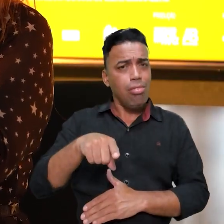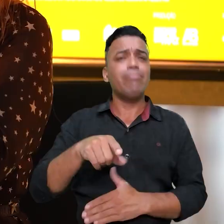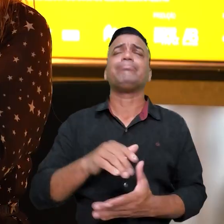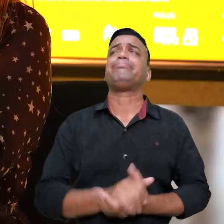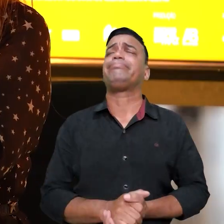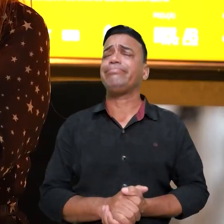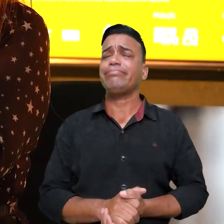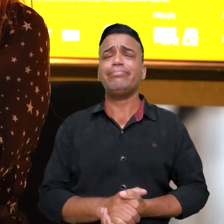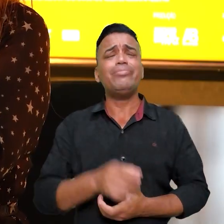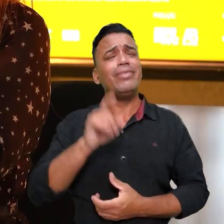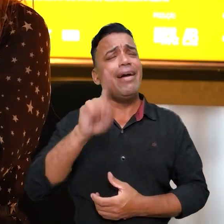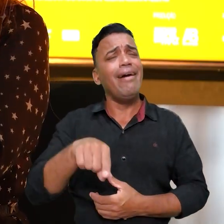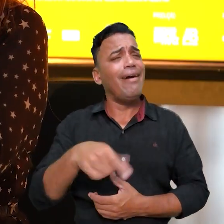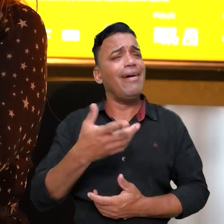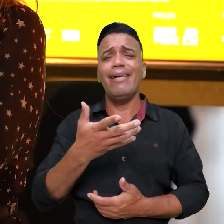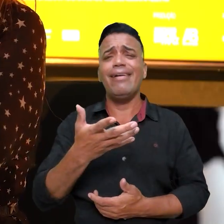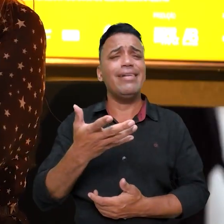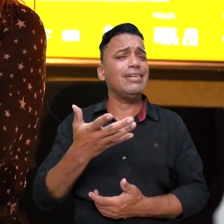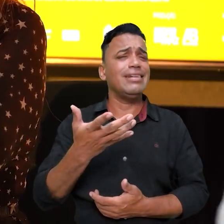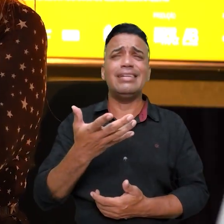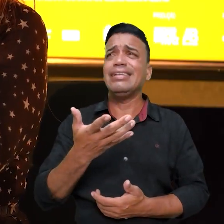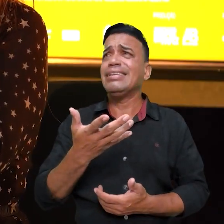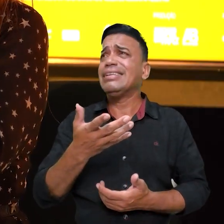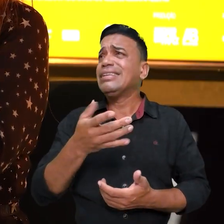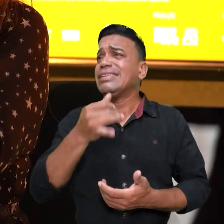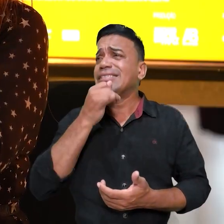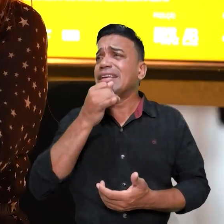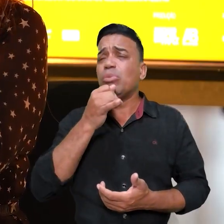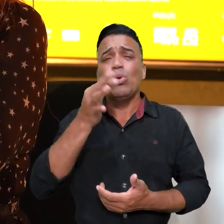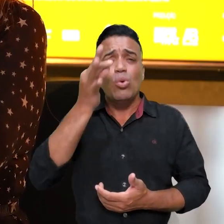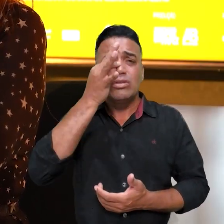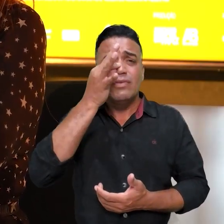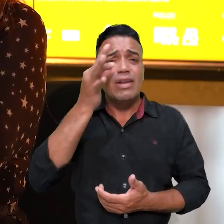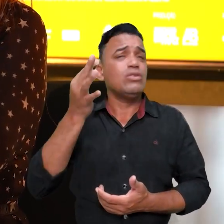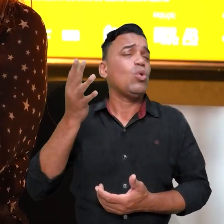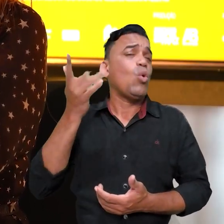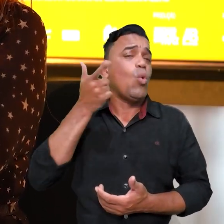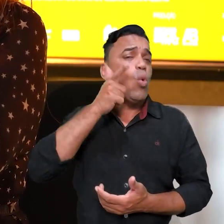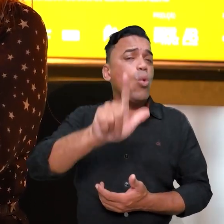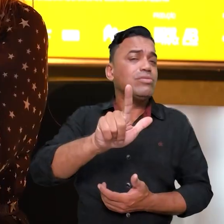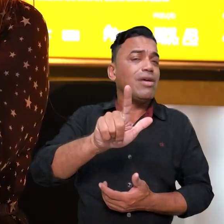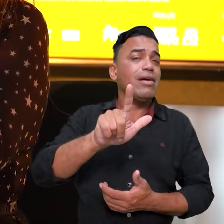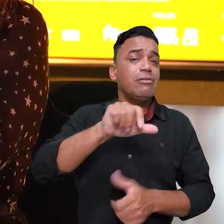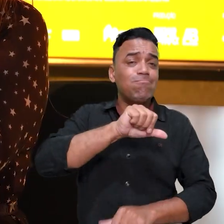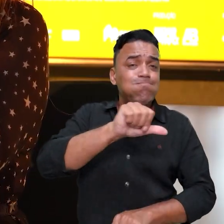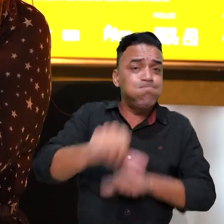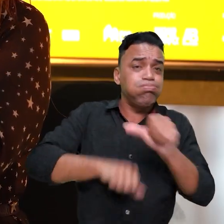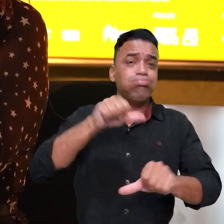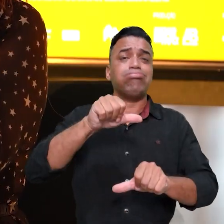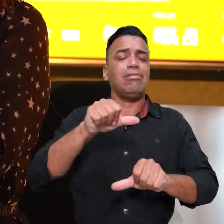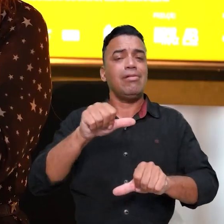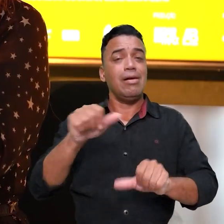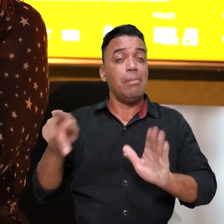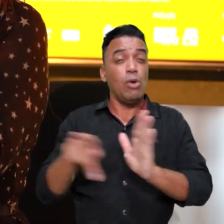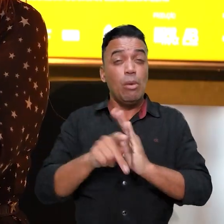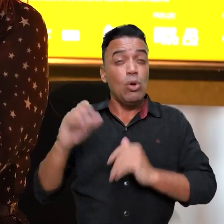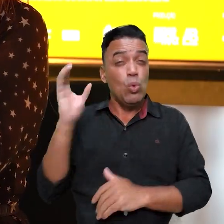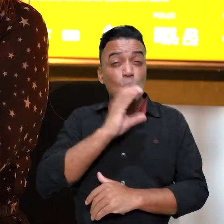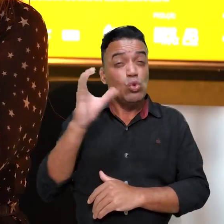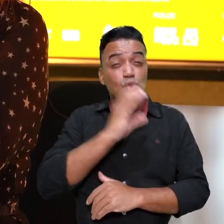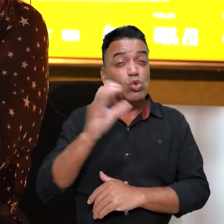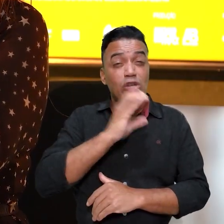isso é muito palpável no poema. Ela consegue transformar isso, tamanha urgência